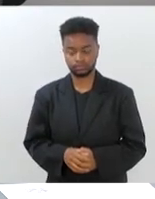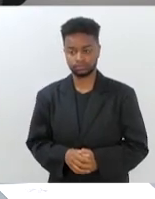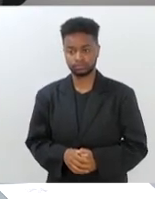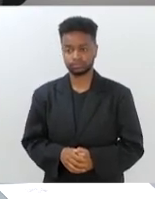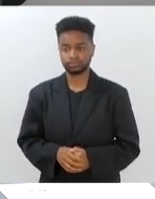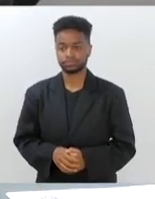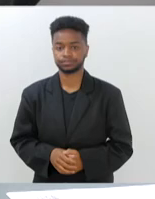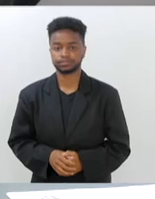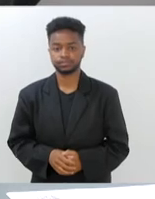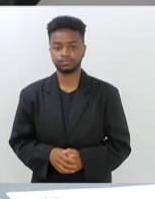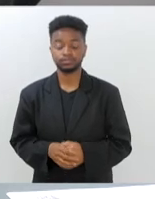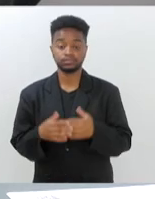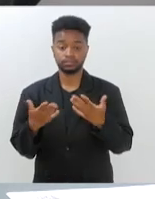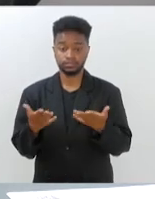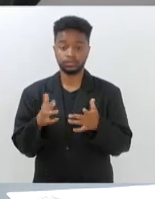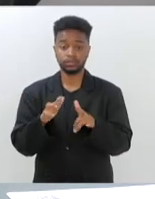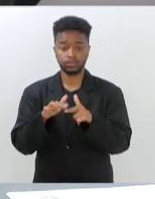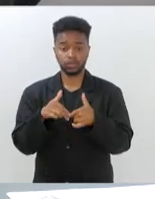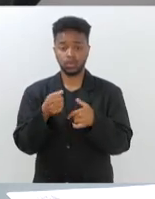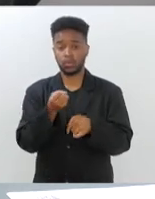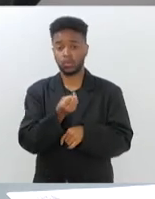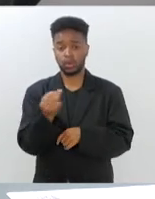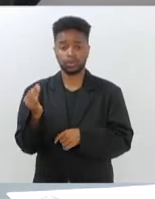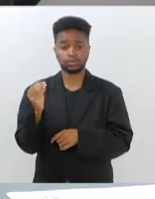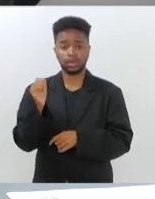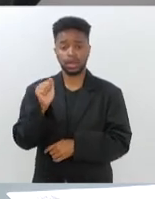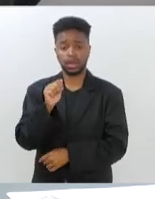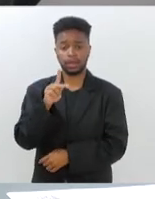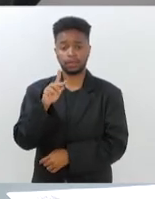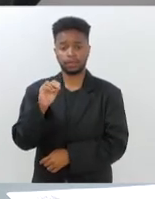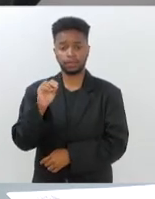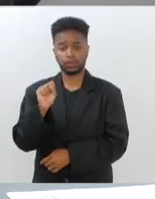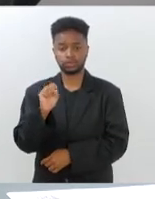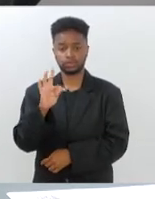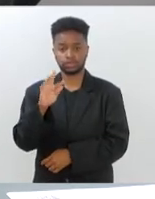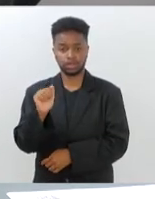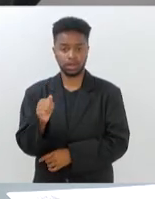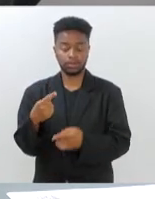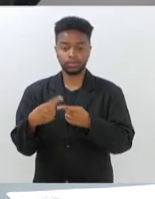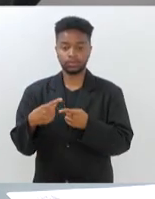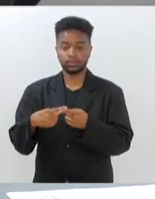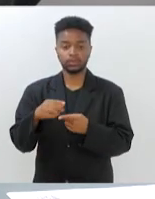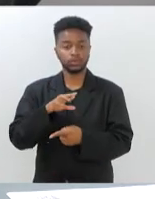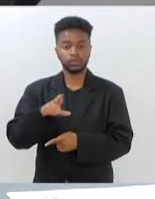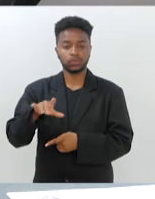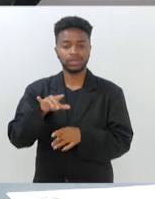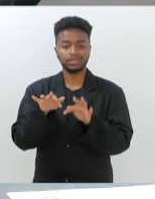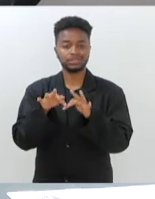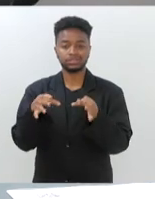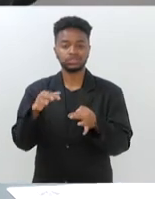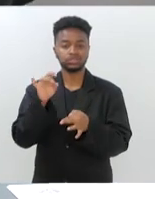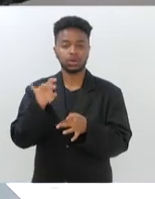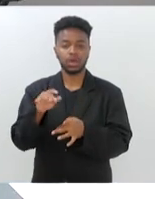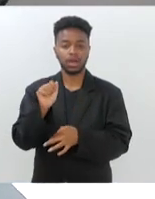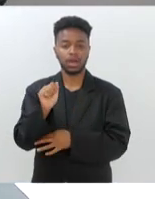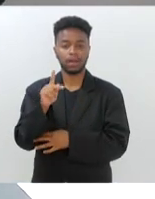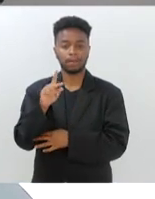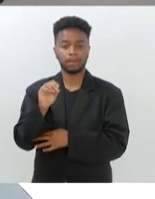volume pela febre de apostas porque não é só as apostas